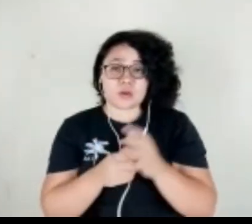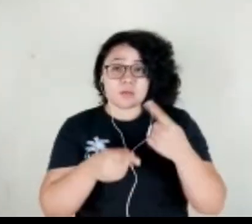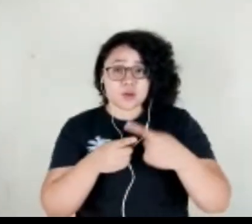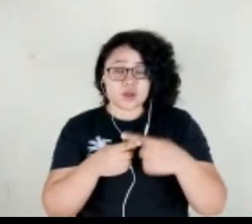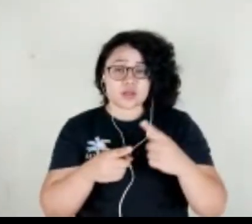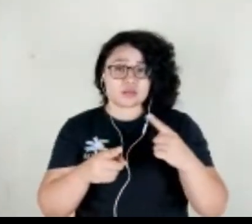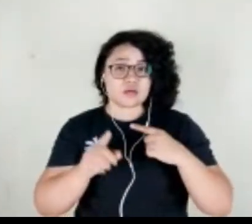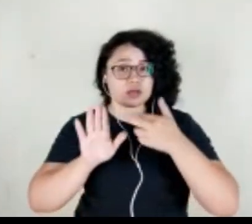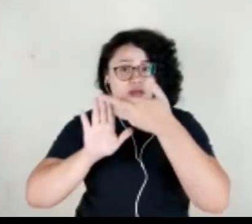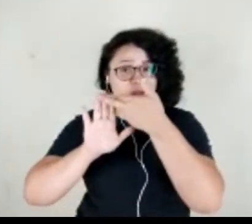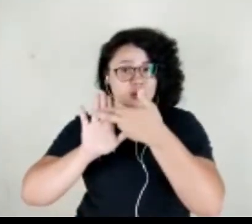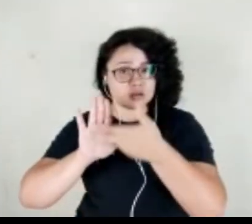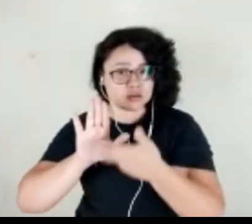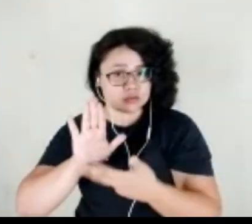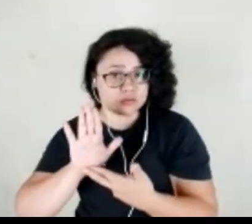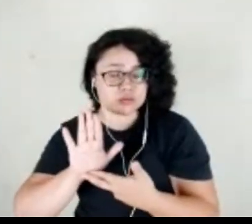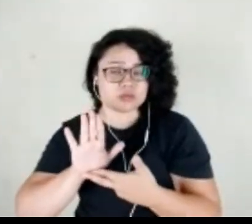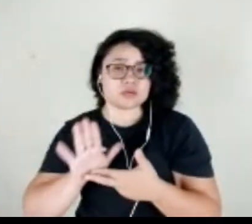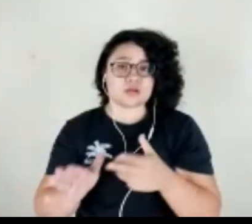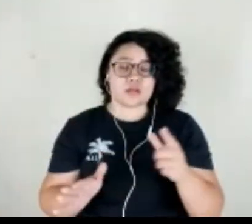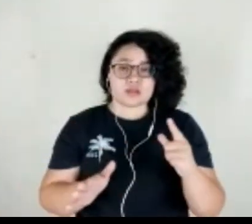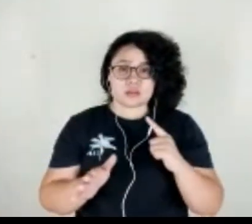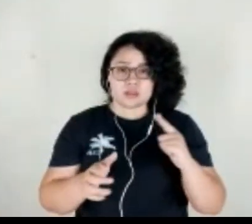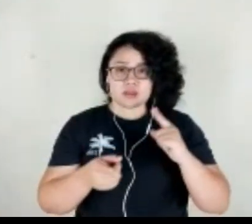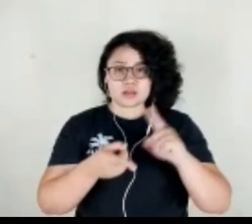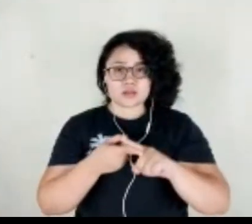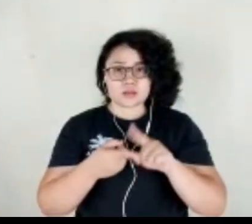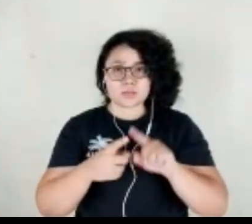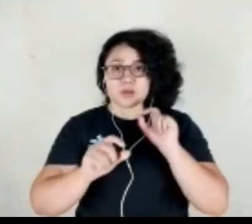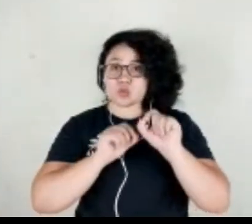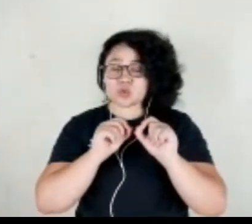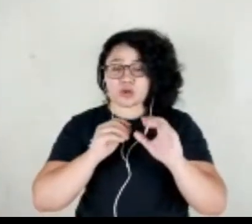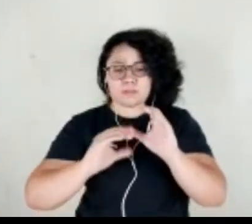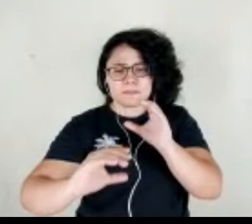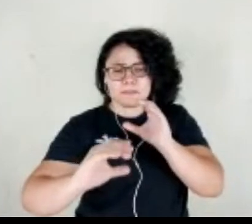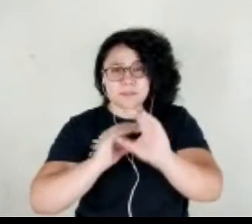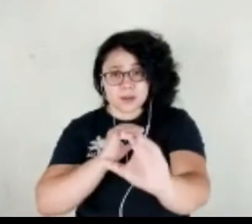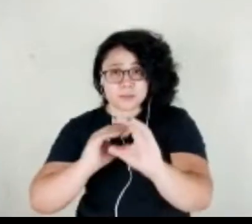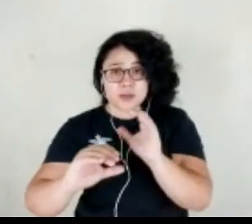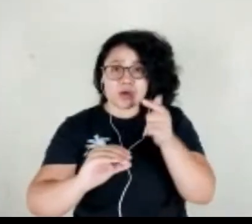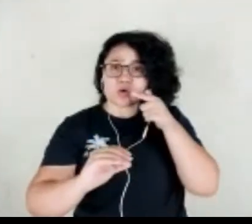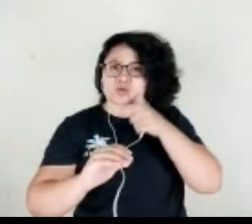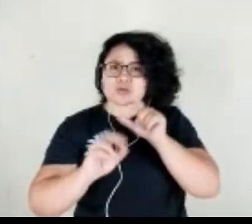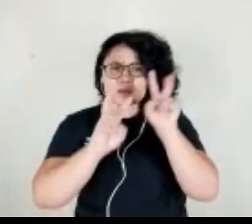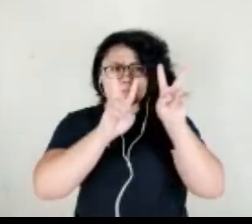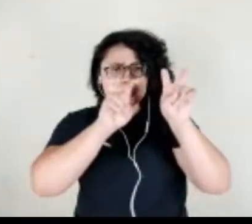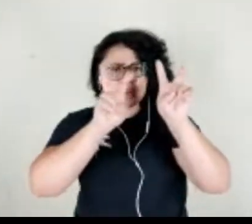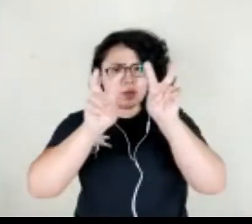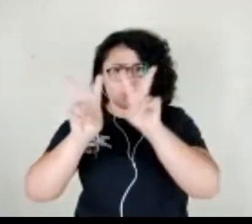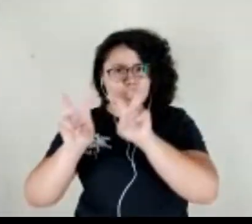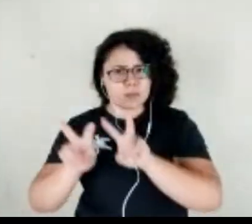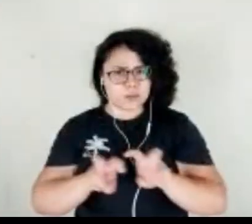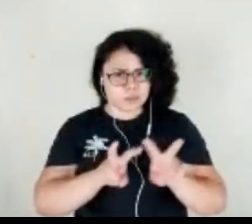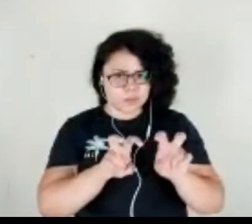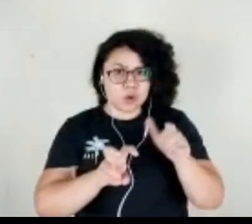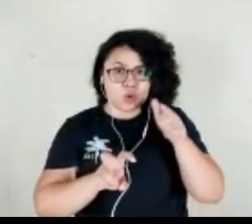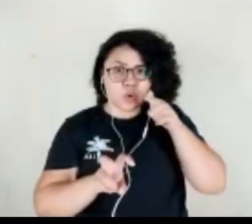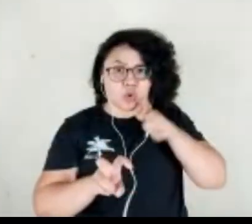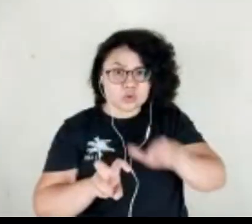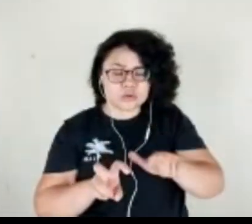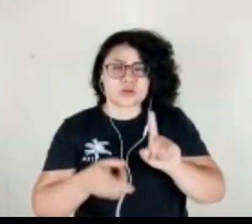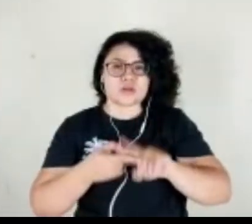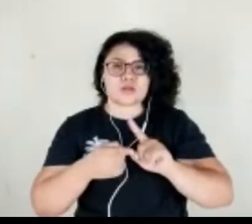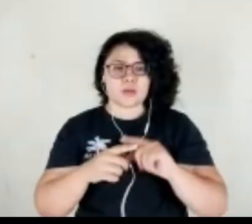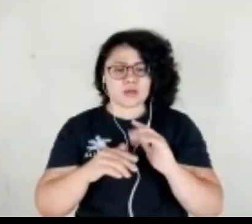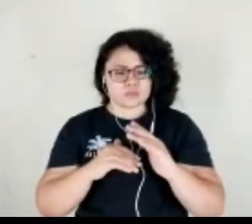tem essas regras, ela consegue ser comunicável, ela consegue abordar vários temas, ela